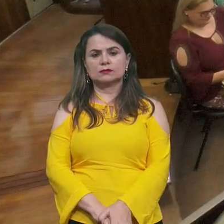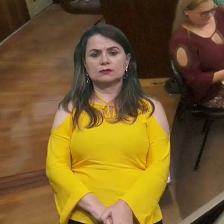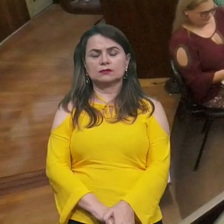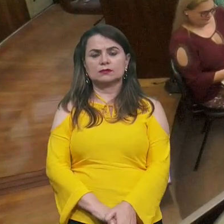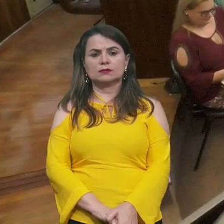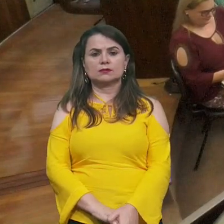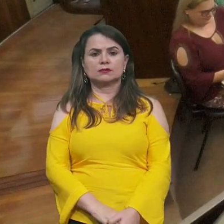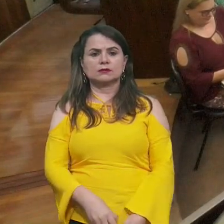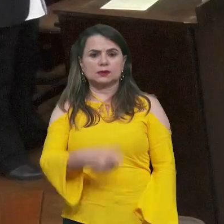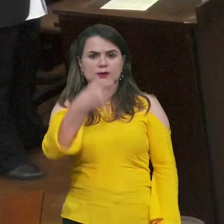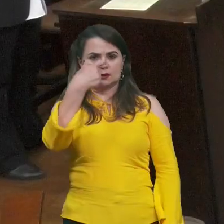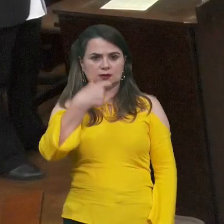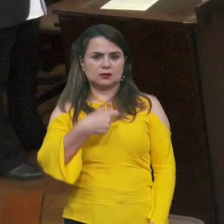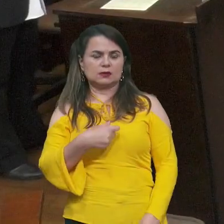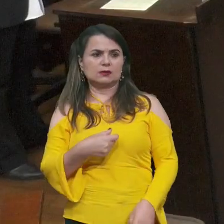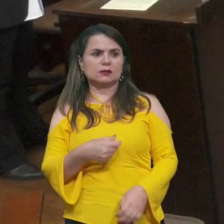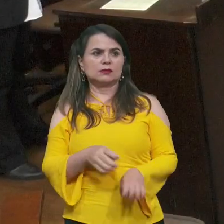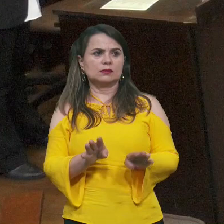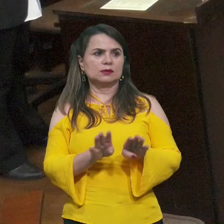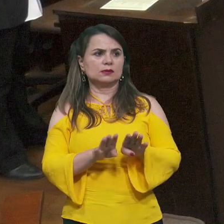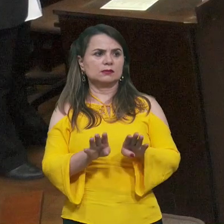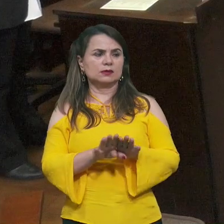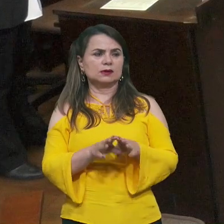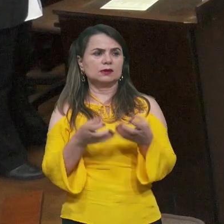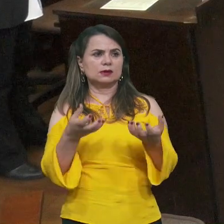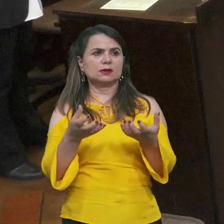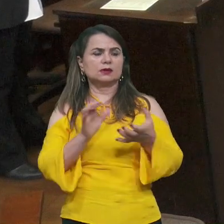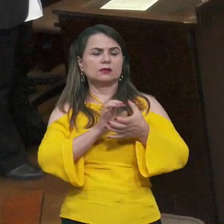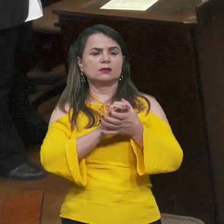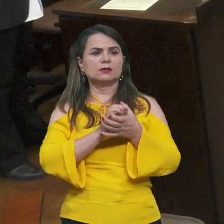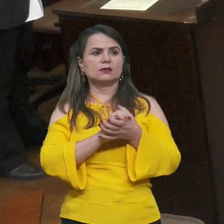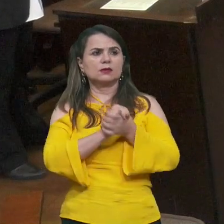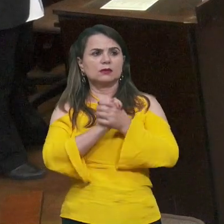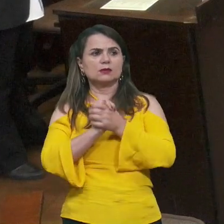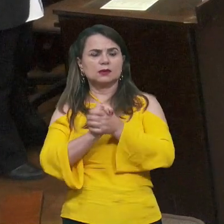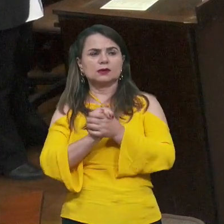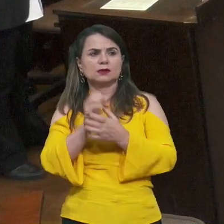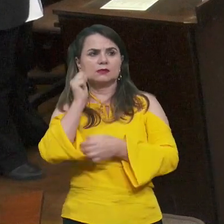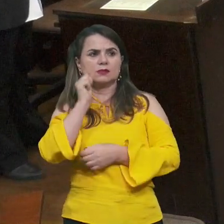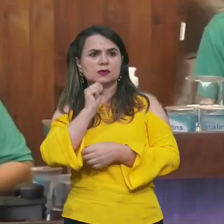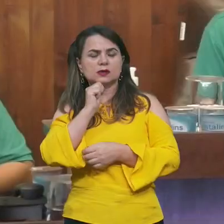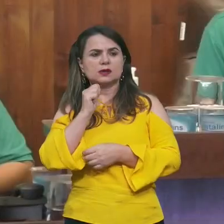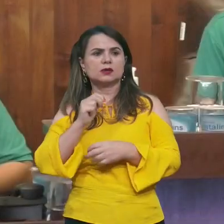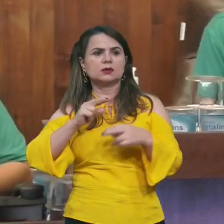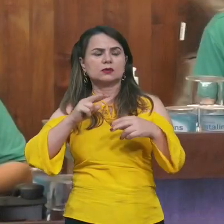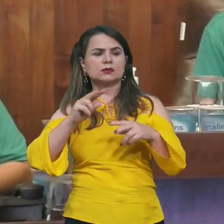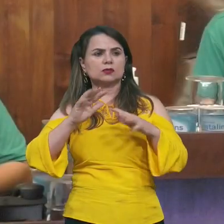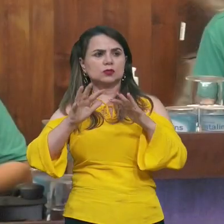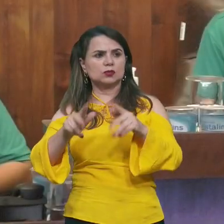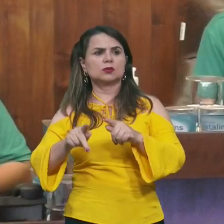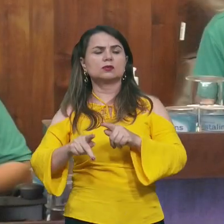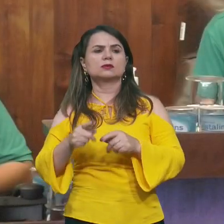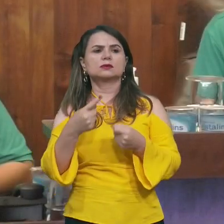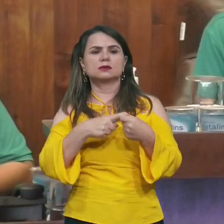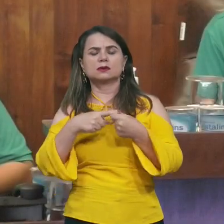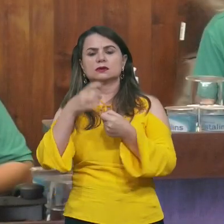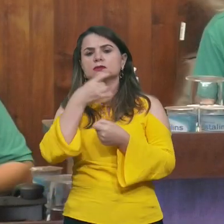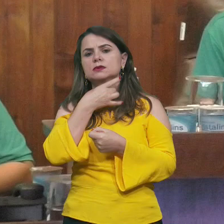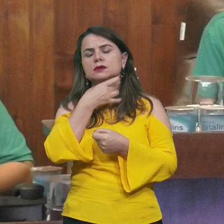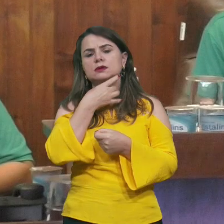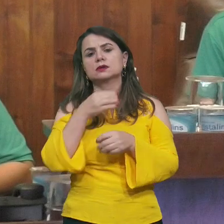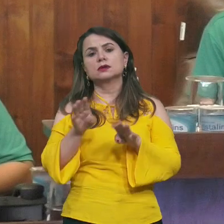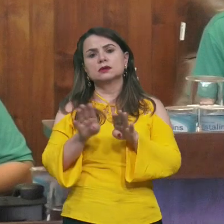Esta presidência também gostaria de dar os parabéns a todas vocês, representando toda a nossa cidade. Aproveitar